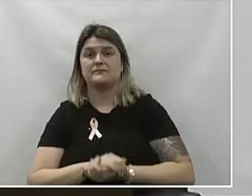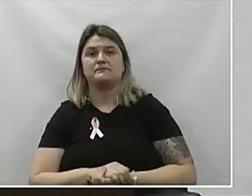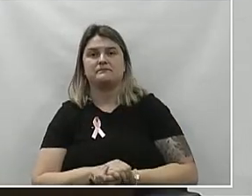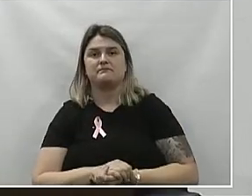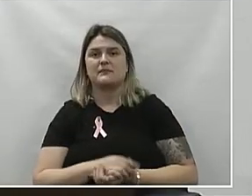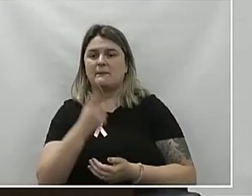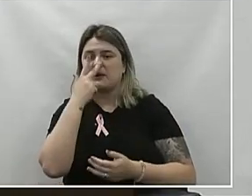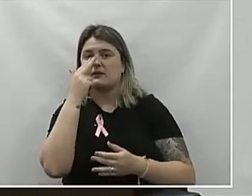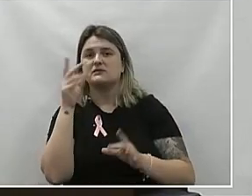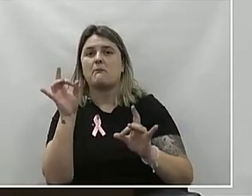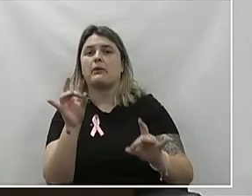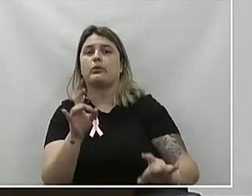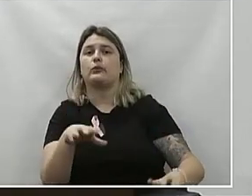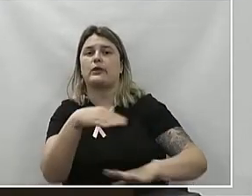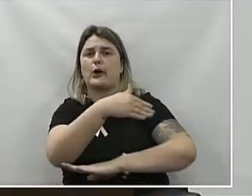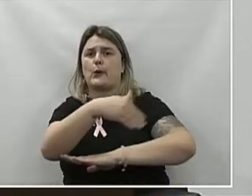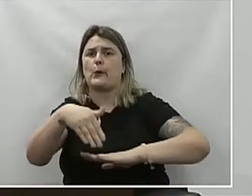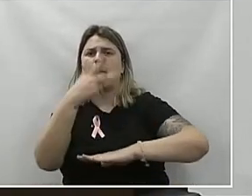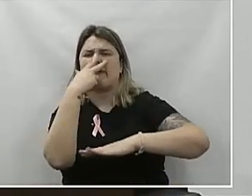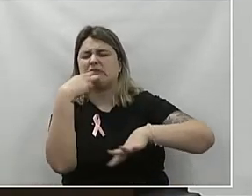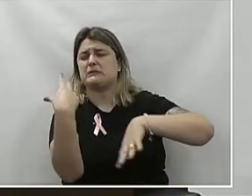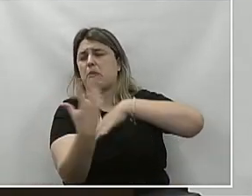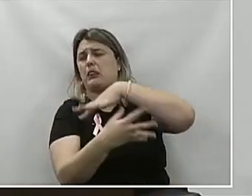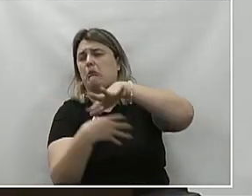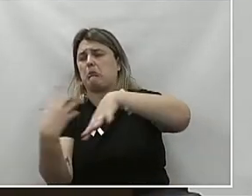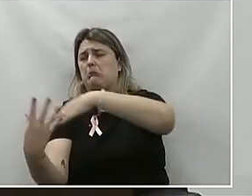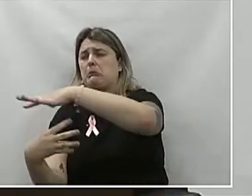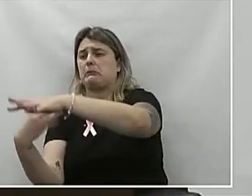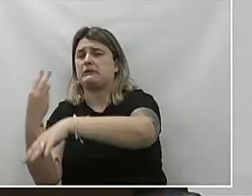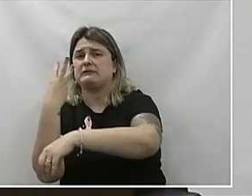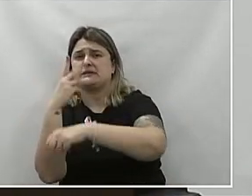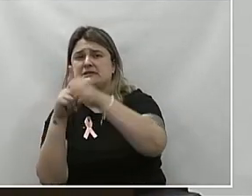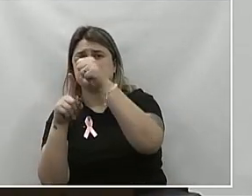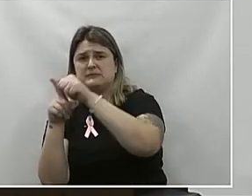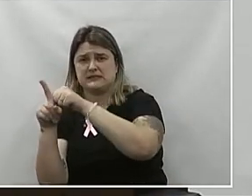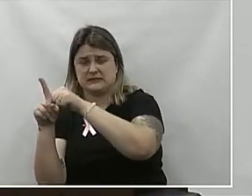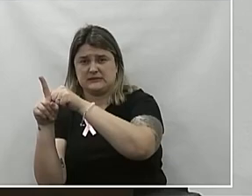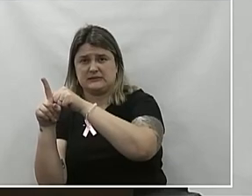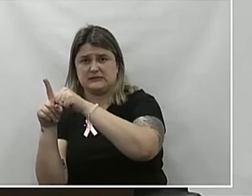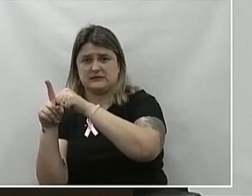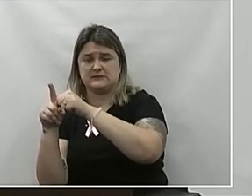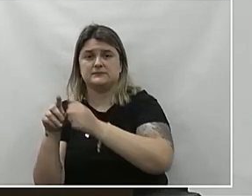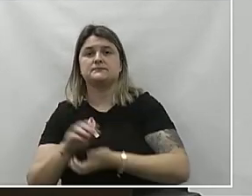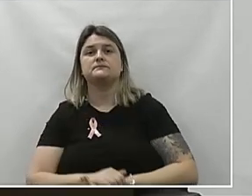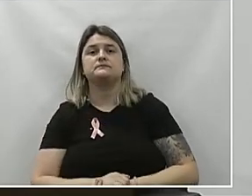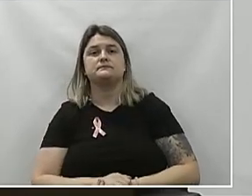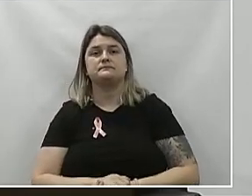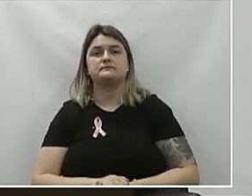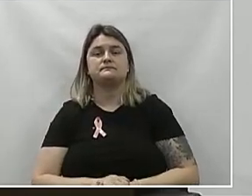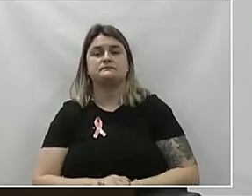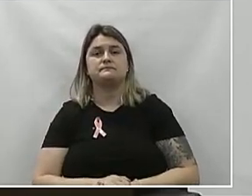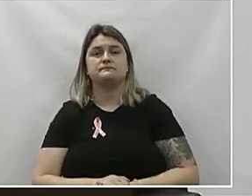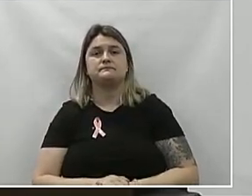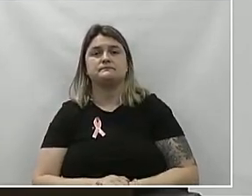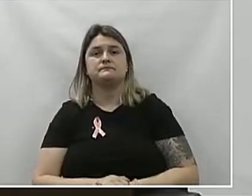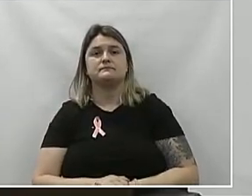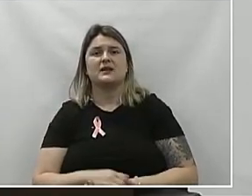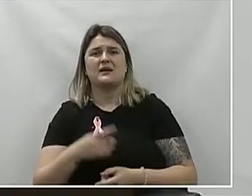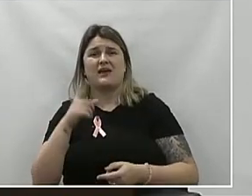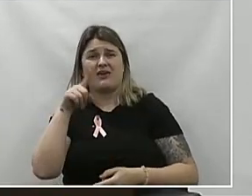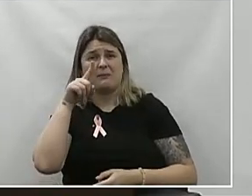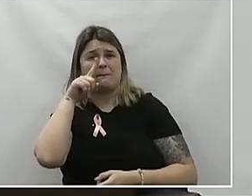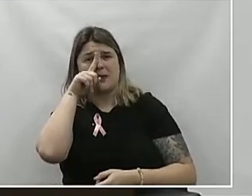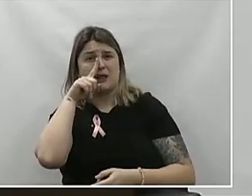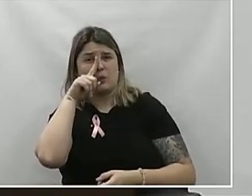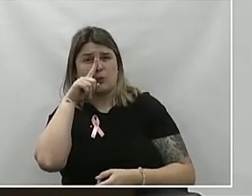aí deixa lá todo aquele cálcio está acontecendo lá mais de três meses nessa Avenida Padre saporiti no qual coloca em